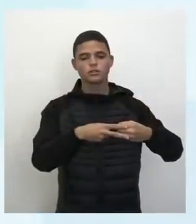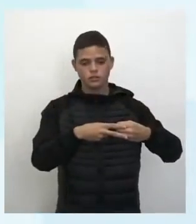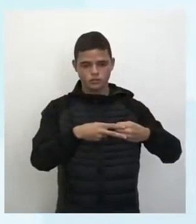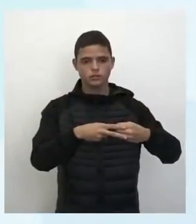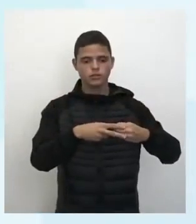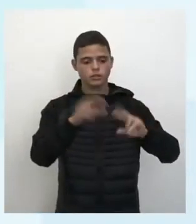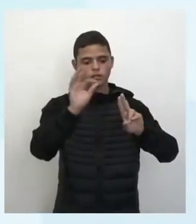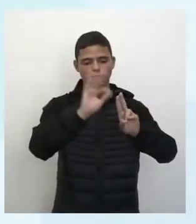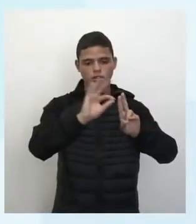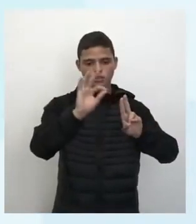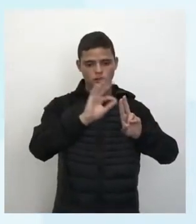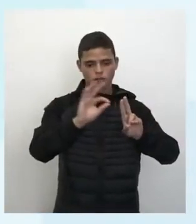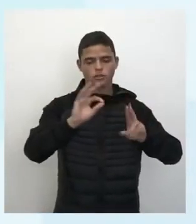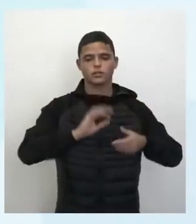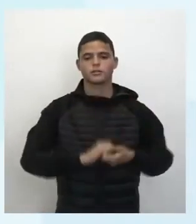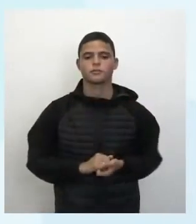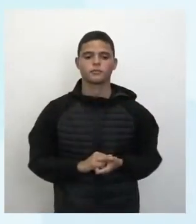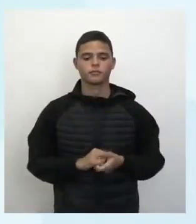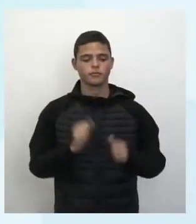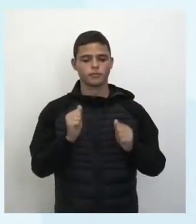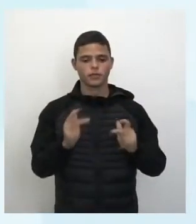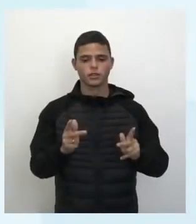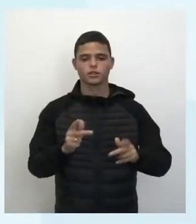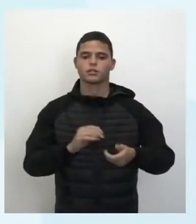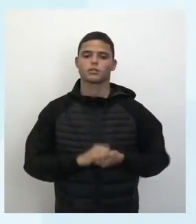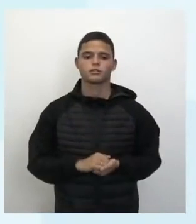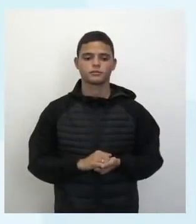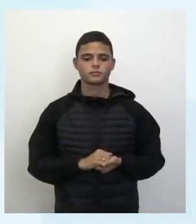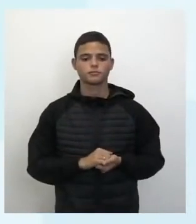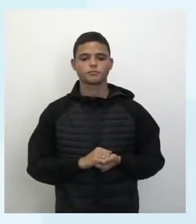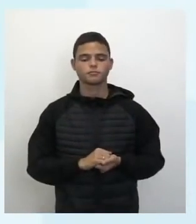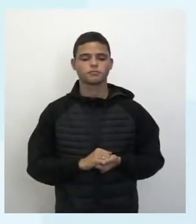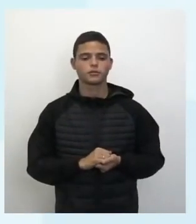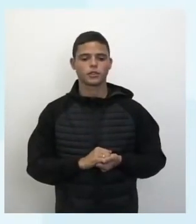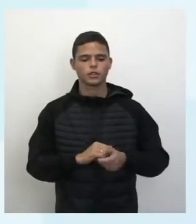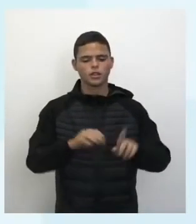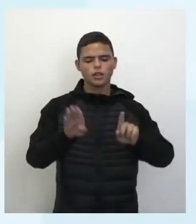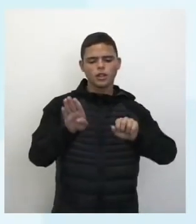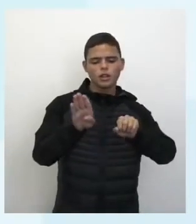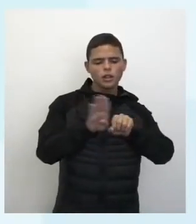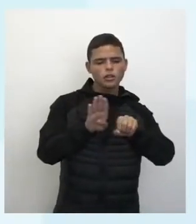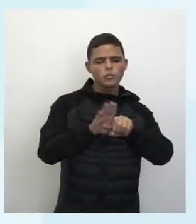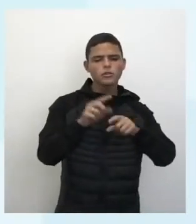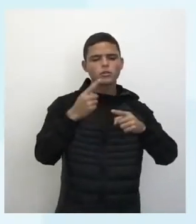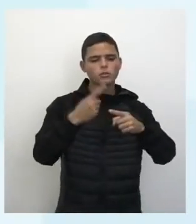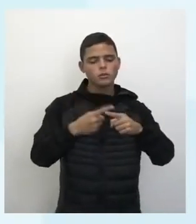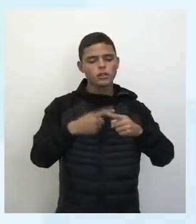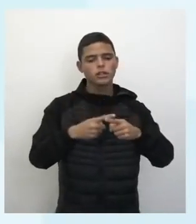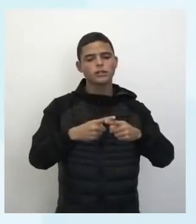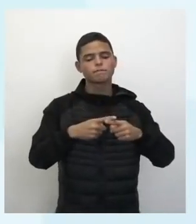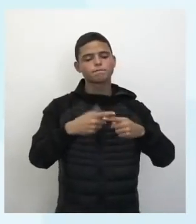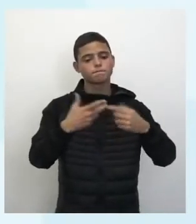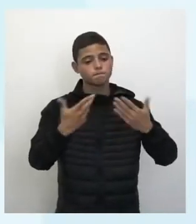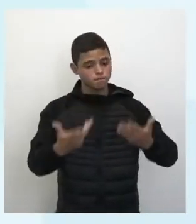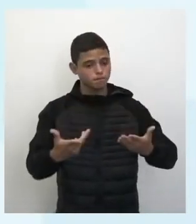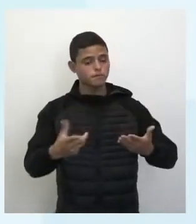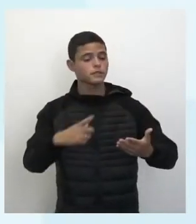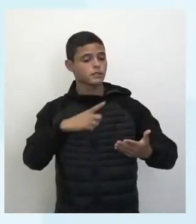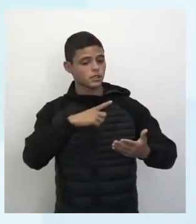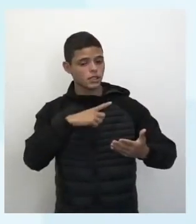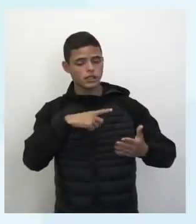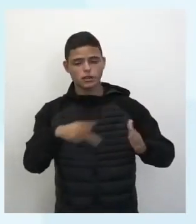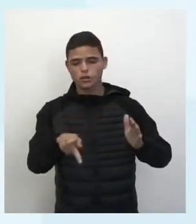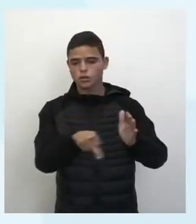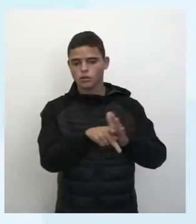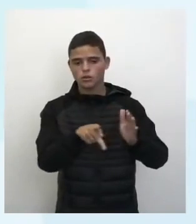chama o complemento verbal de objeto, ok? Ela é substantiva por quê? Porque ela cumpre o papel de um termo substantivo, que é o caso do